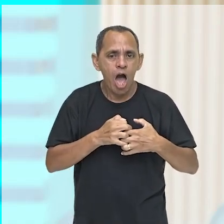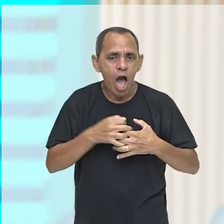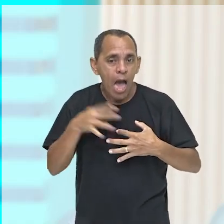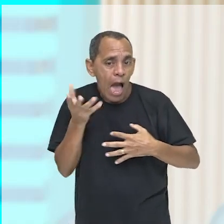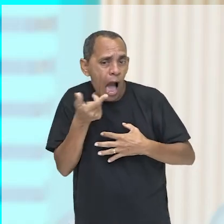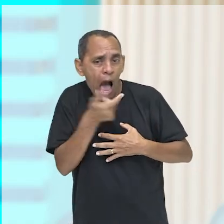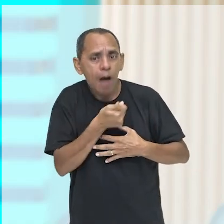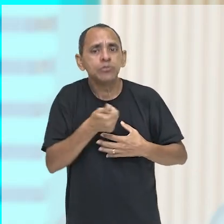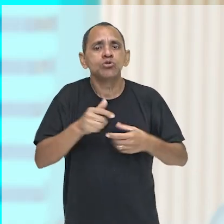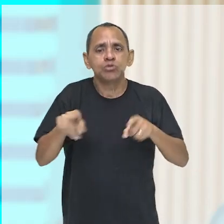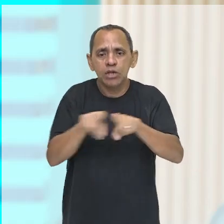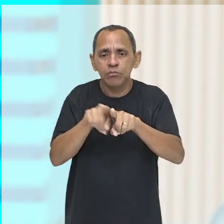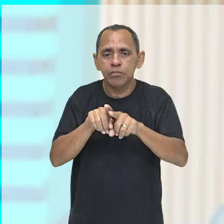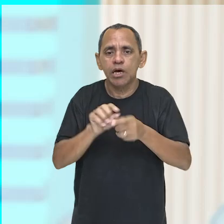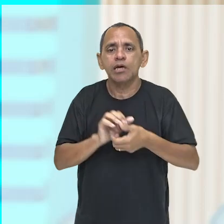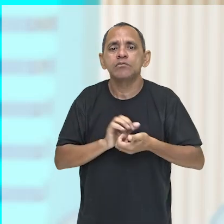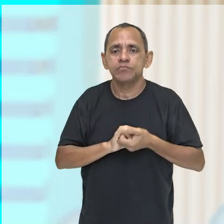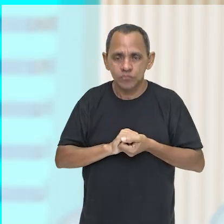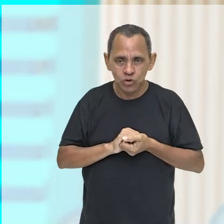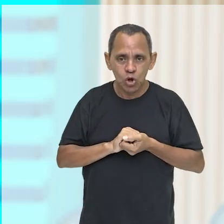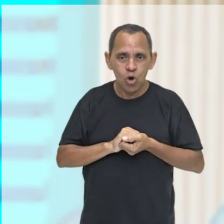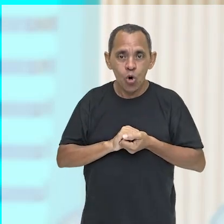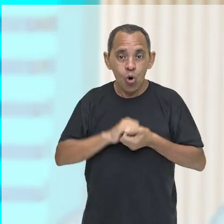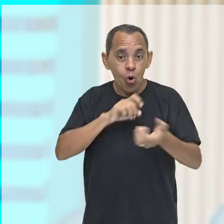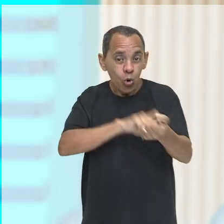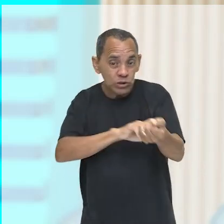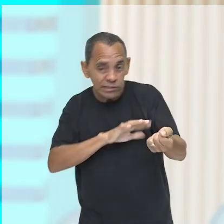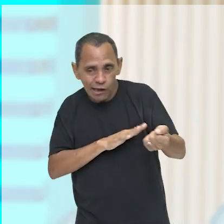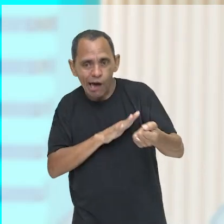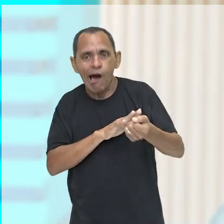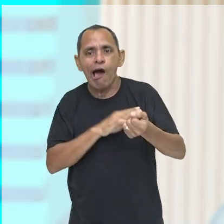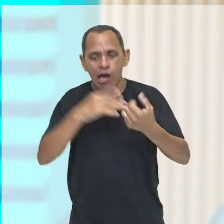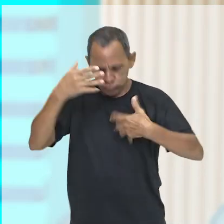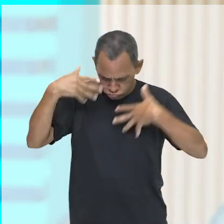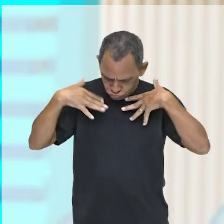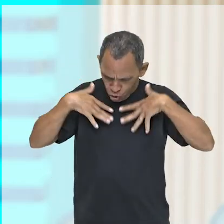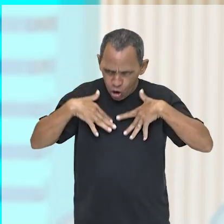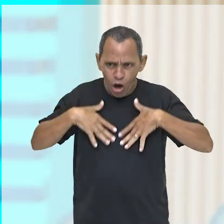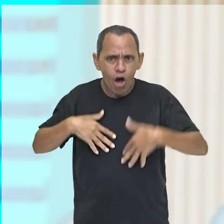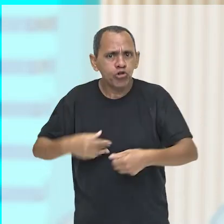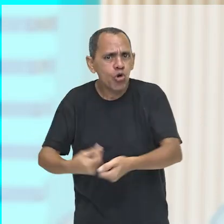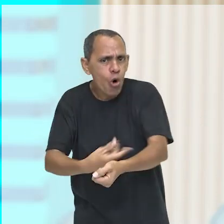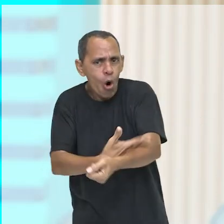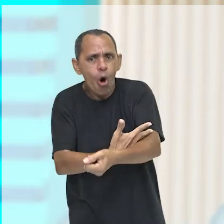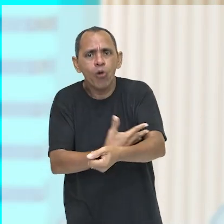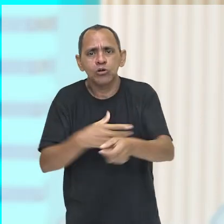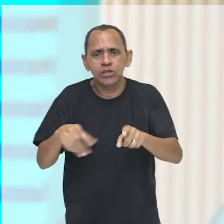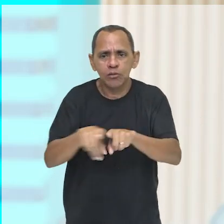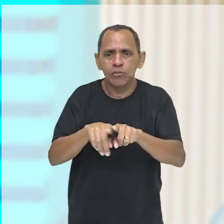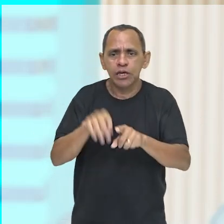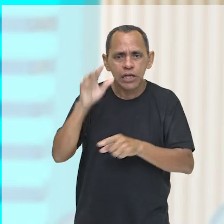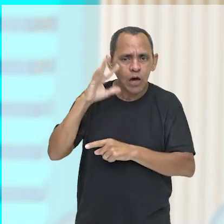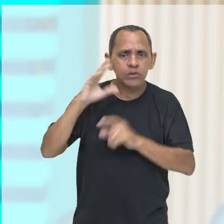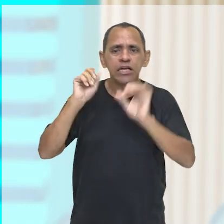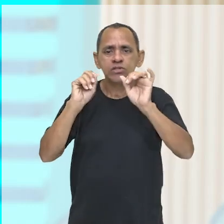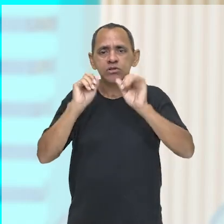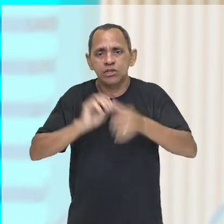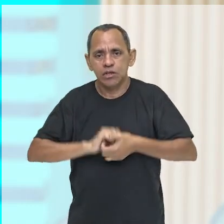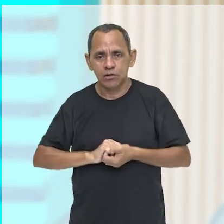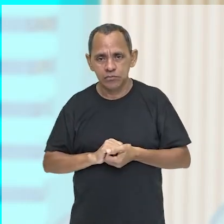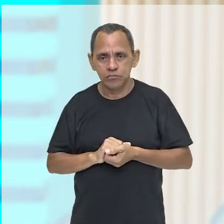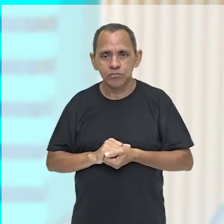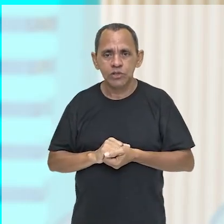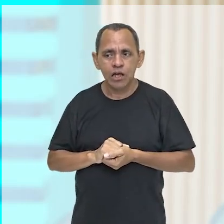né? Aquele jato de bastante sangue, assim, bastante quantidade, um volume sistólico, né, que se chama, que